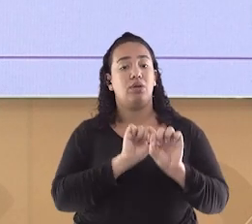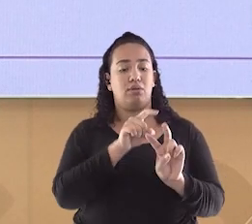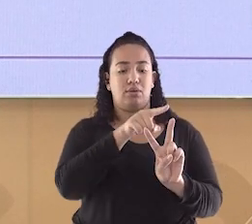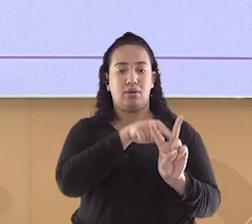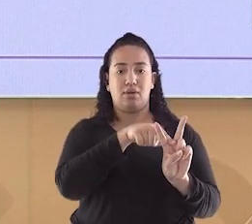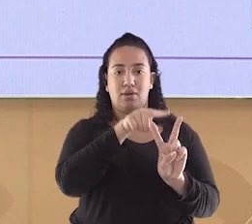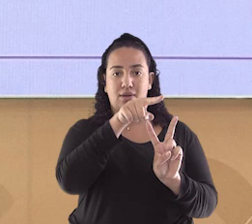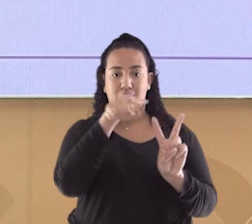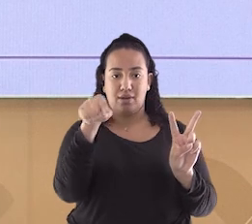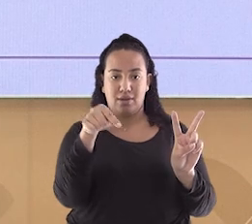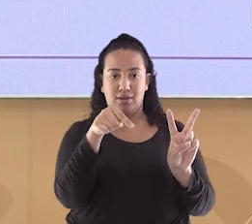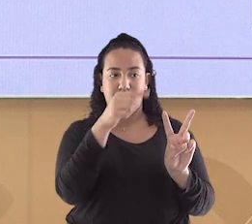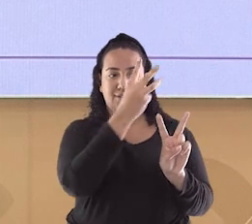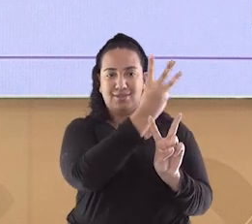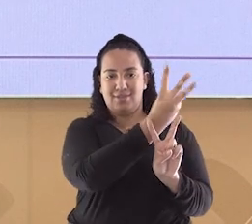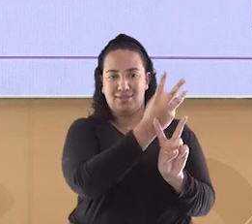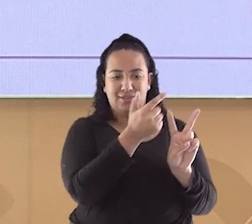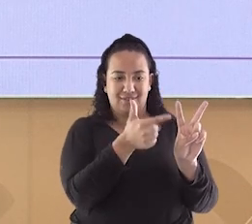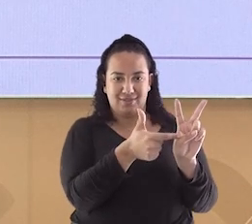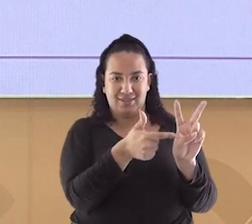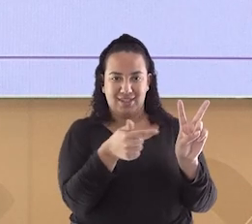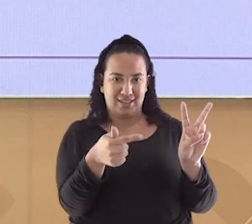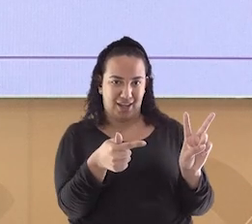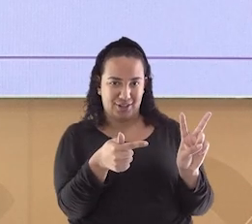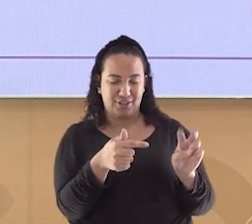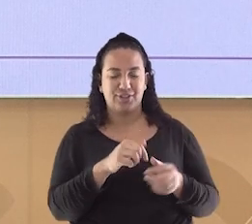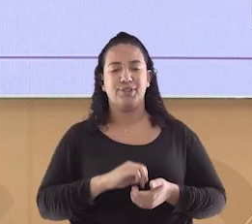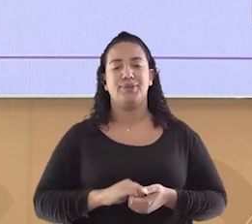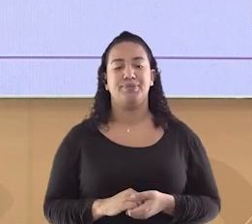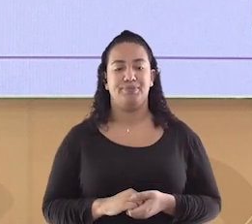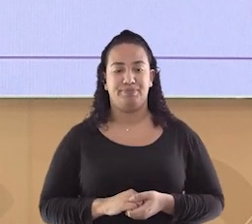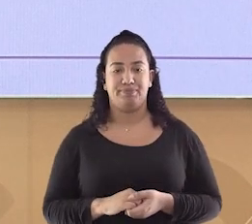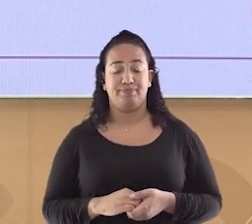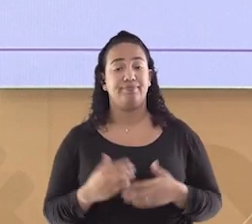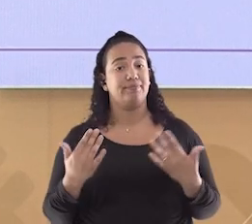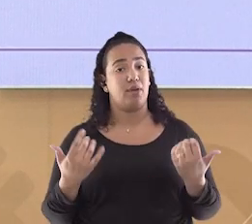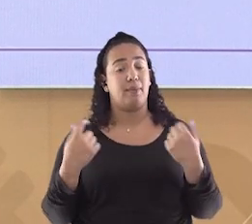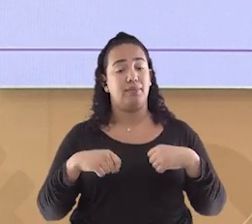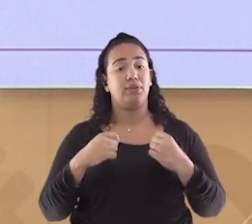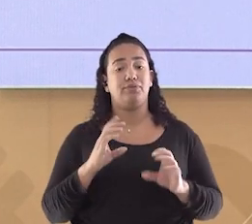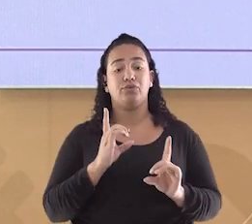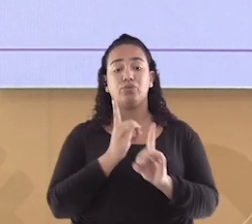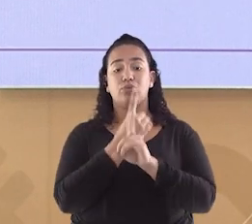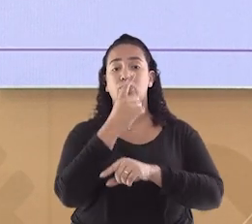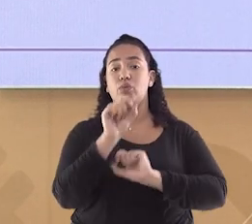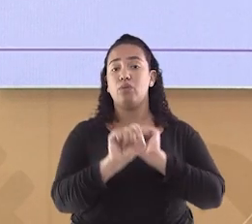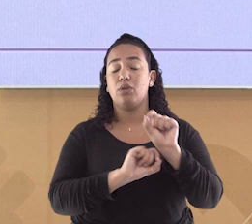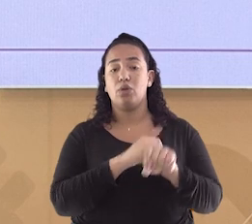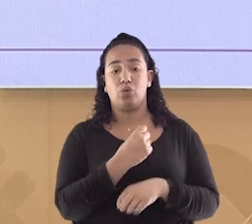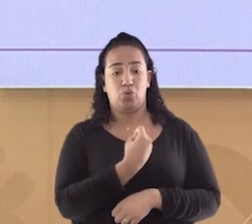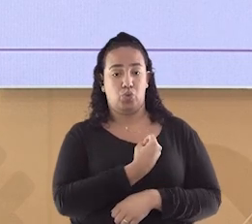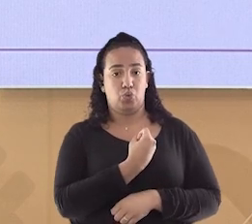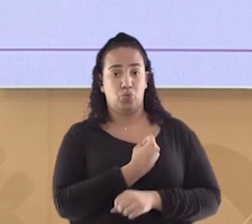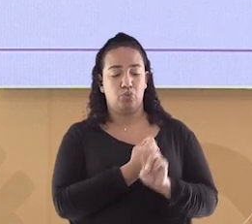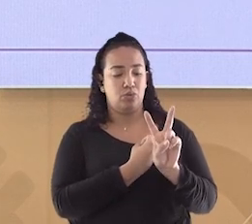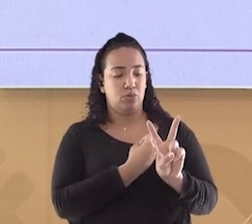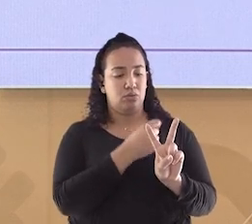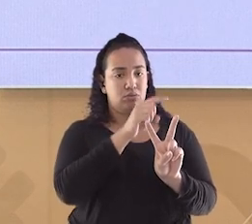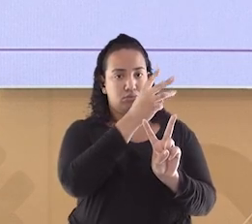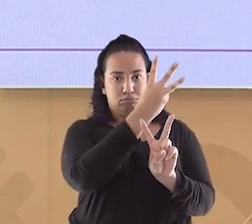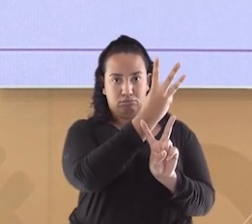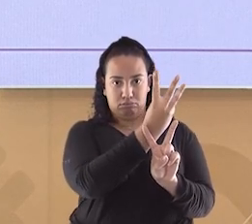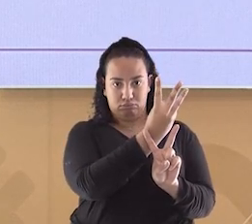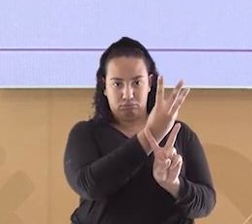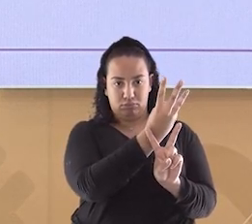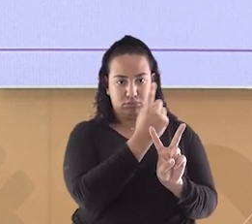a raiz cúbica de 27, ou seja, temos que encontrar um número que, elevado